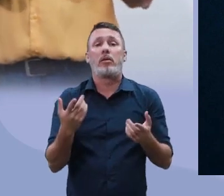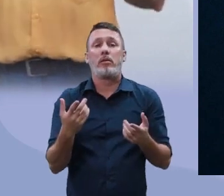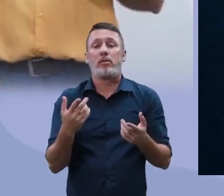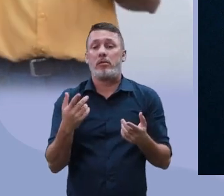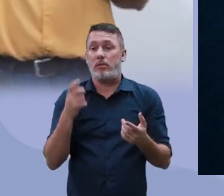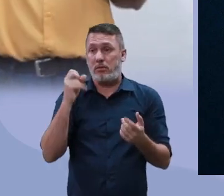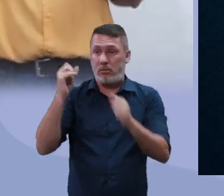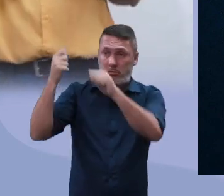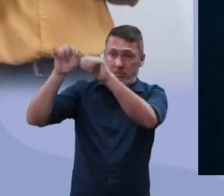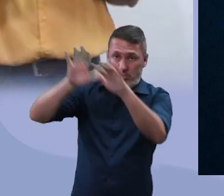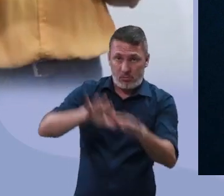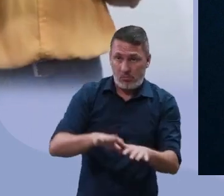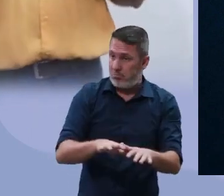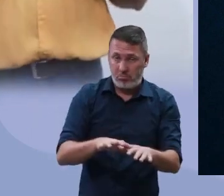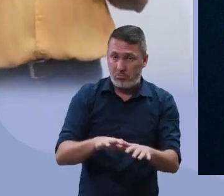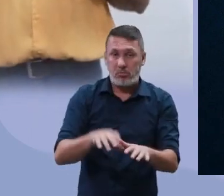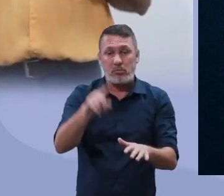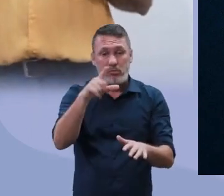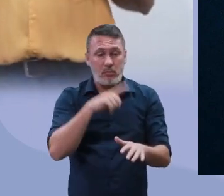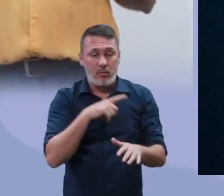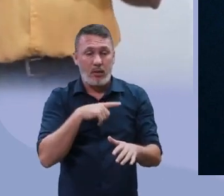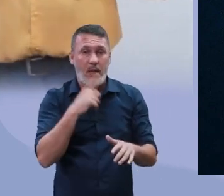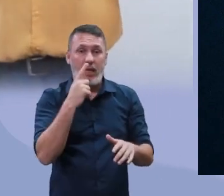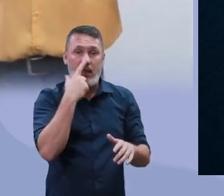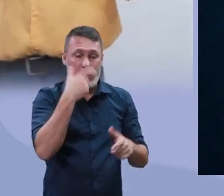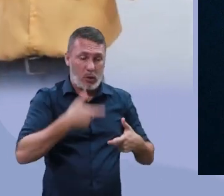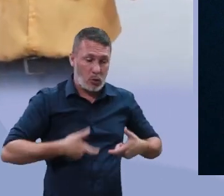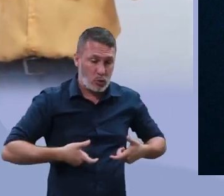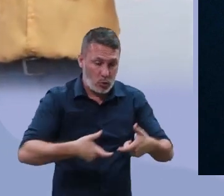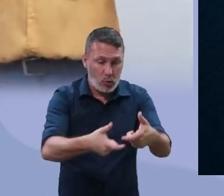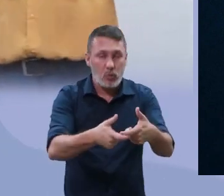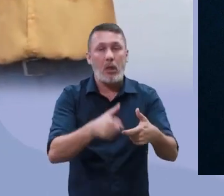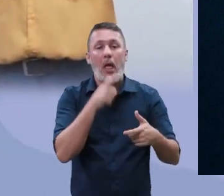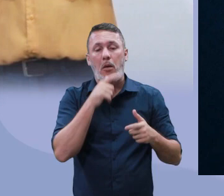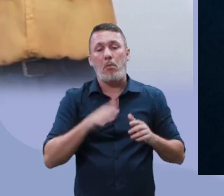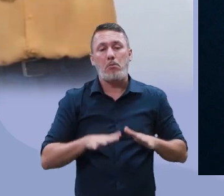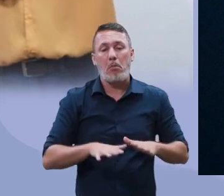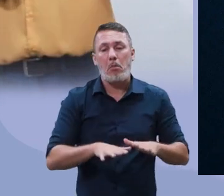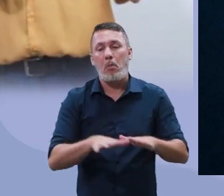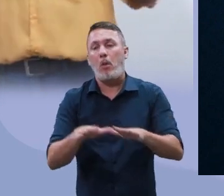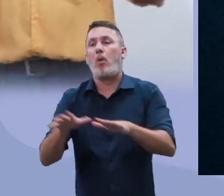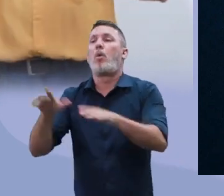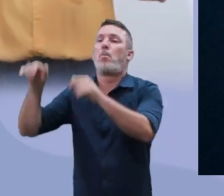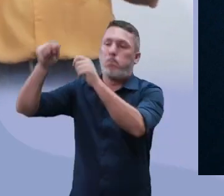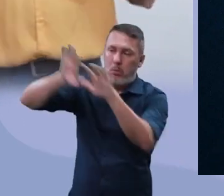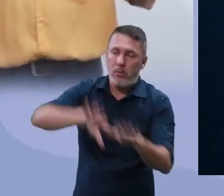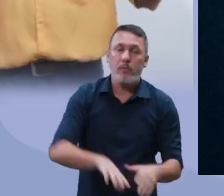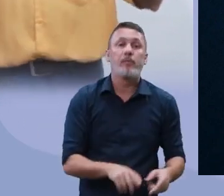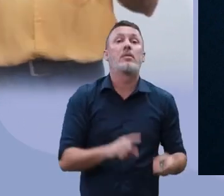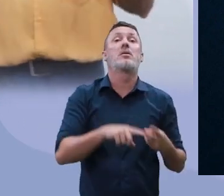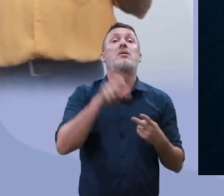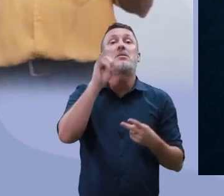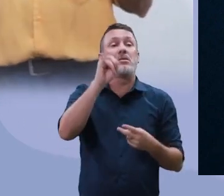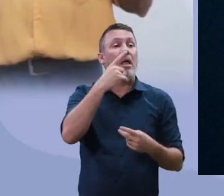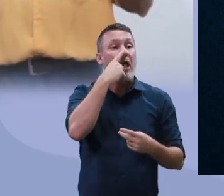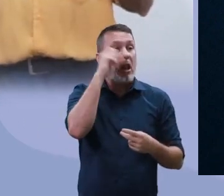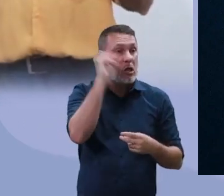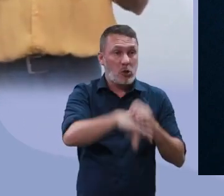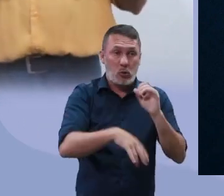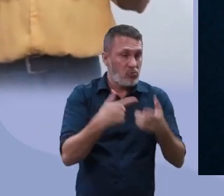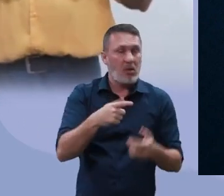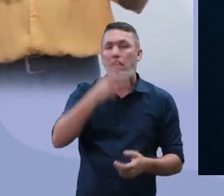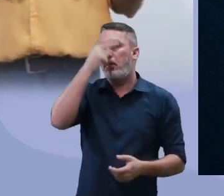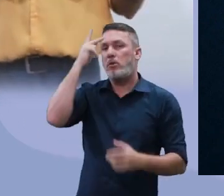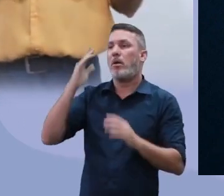tendo esgoto, o esgoto vai escoar pela encosta. Não tendo a questão da coleta de lixo, o lixo vai ser jogado nessas